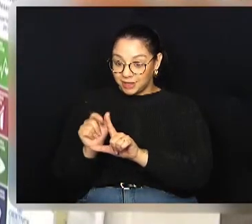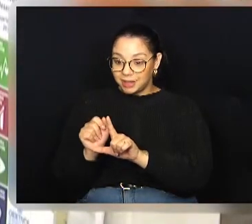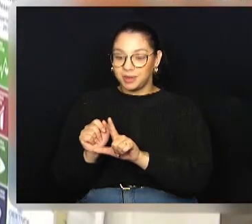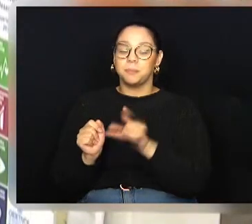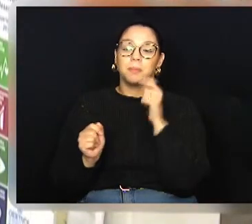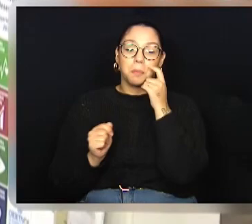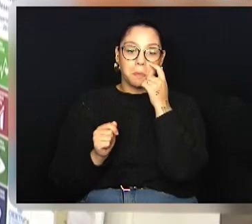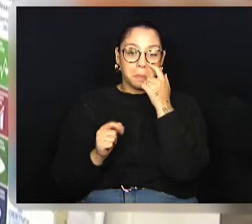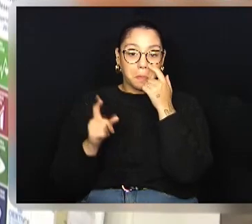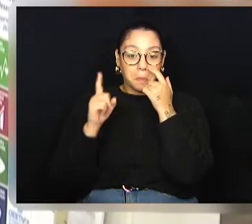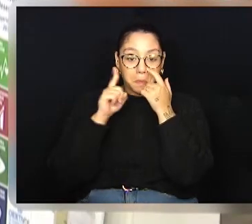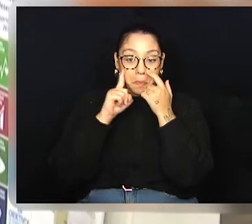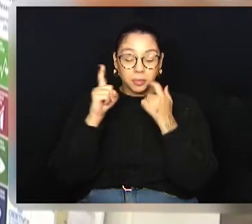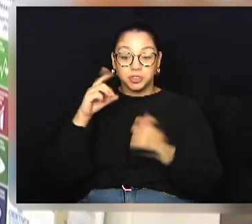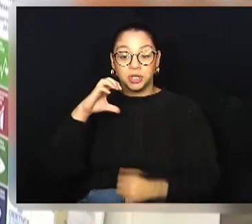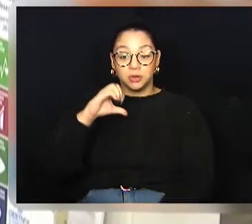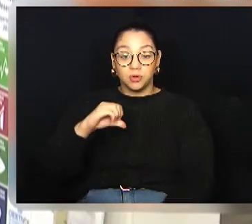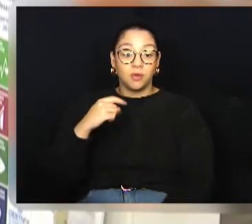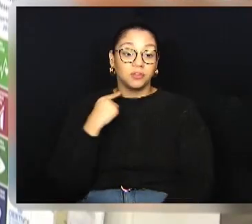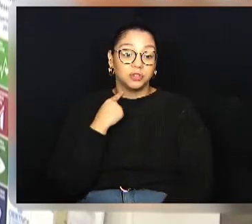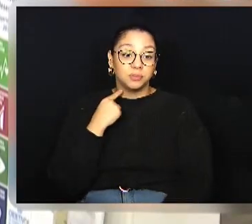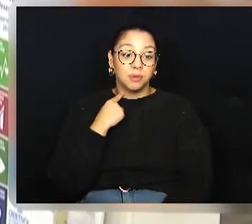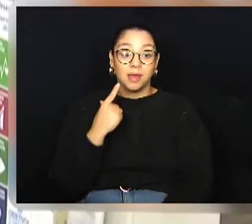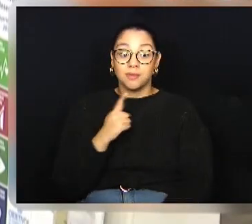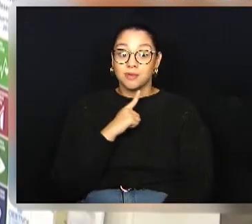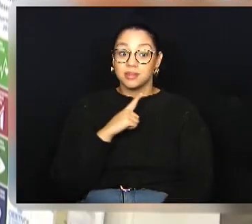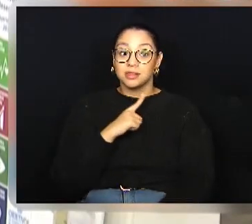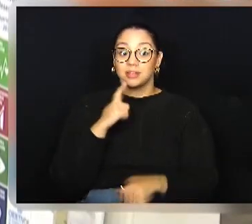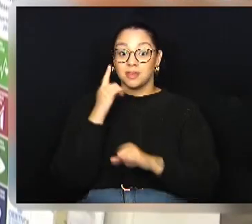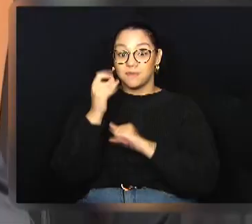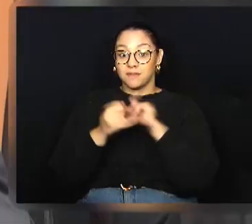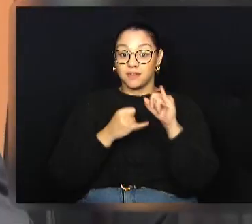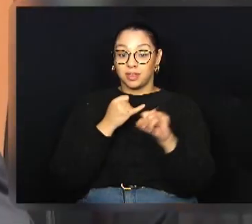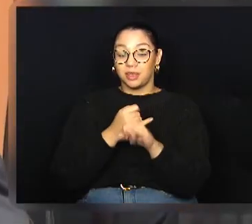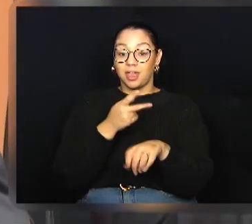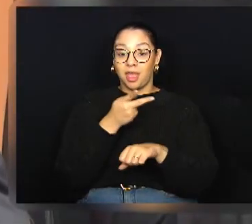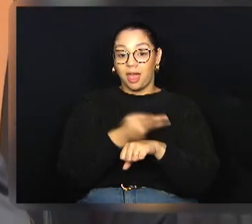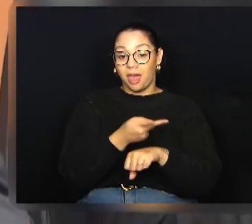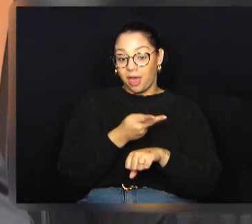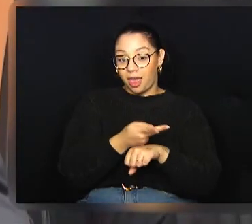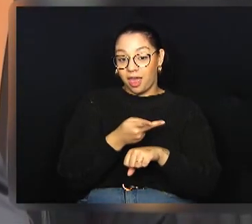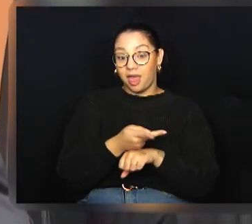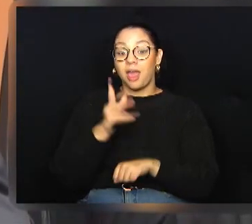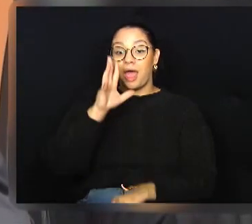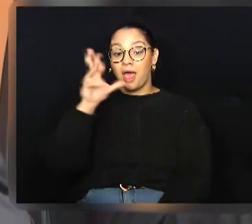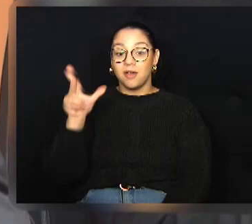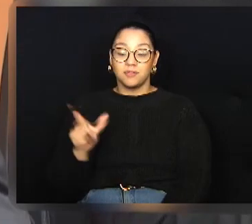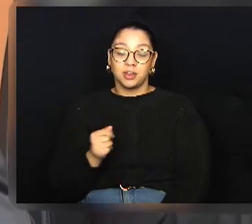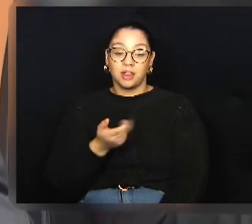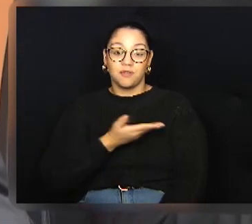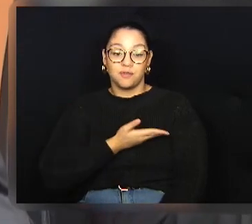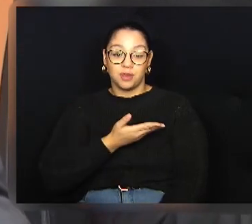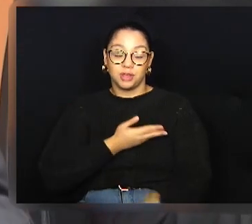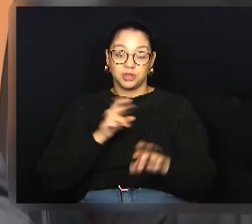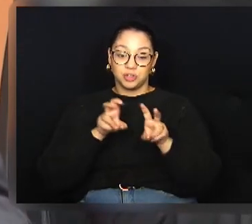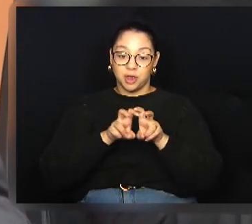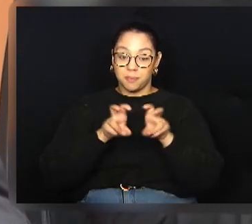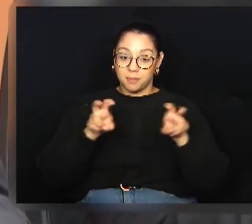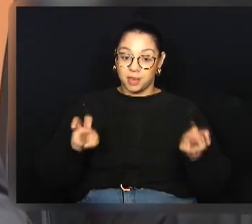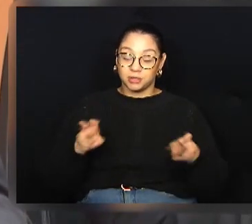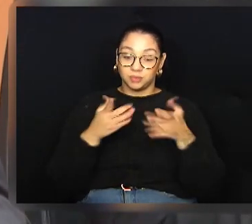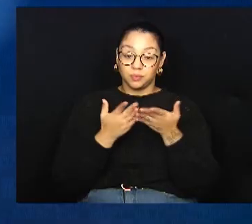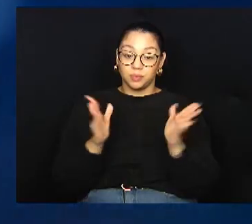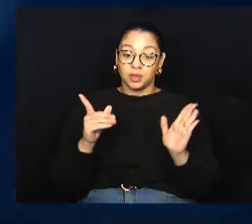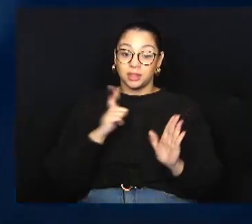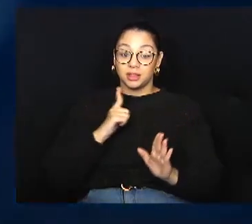de maio, foi realizado um evento internacional, o Prêmio African Friends. A mesa de abertura teve a coordenação do vereador